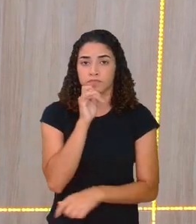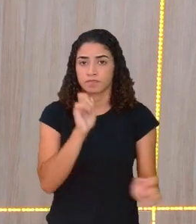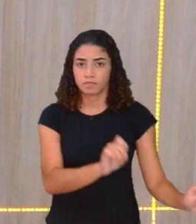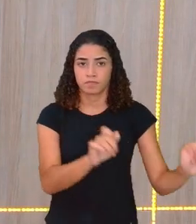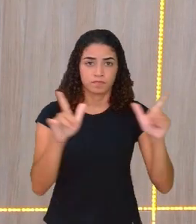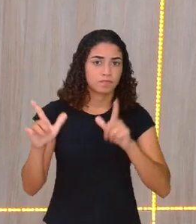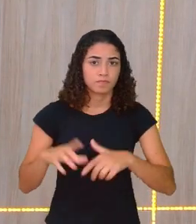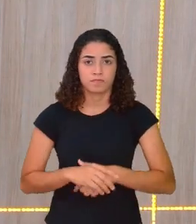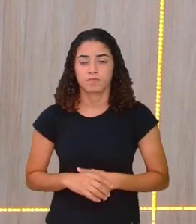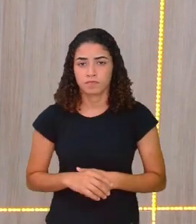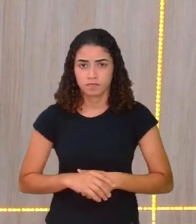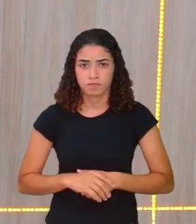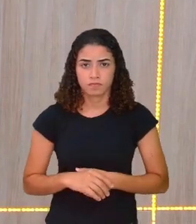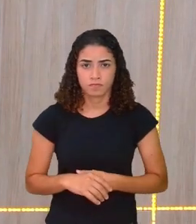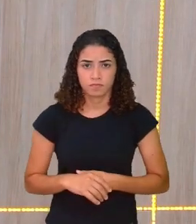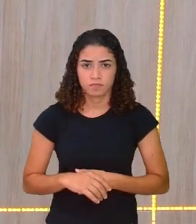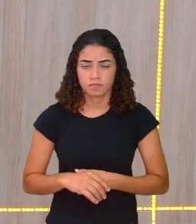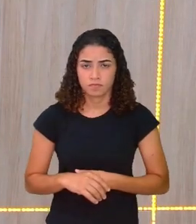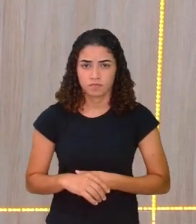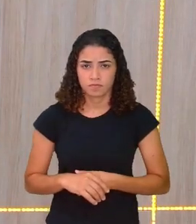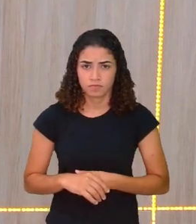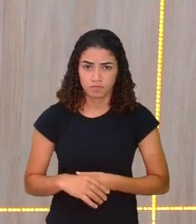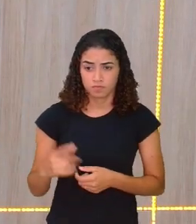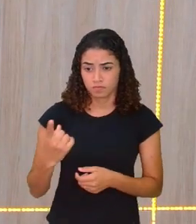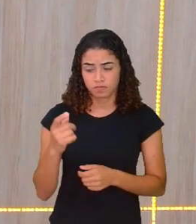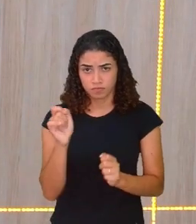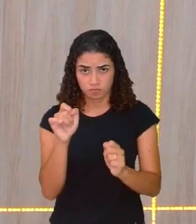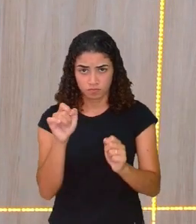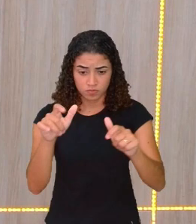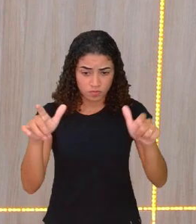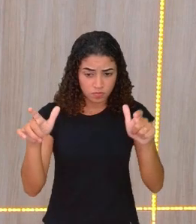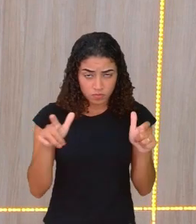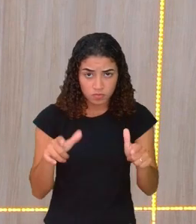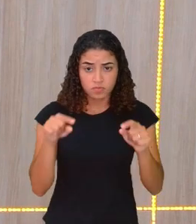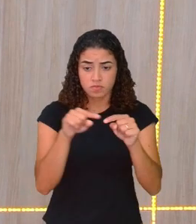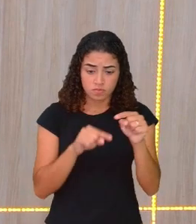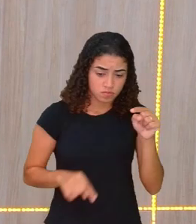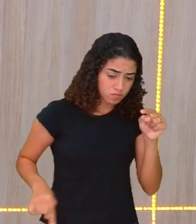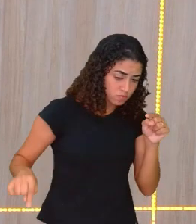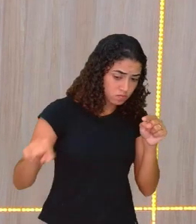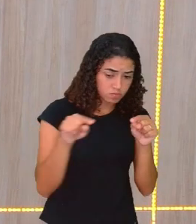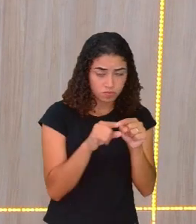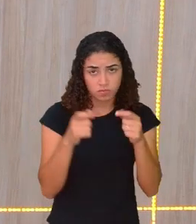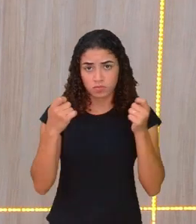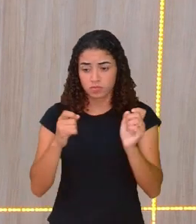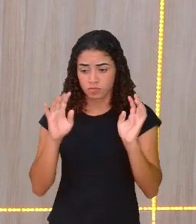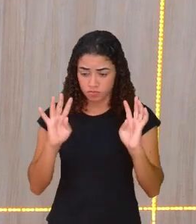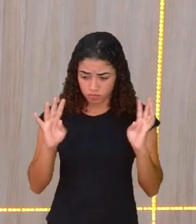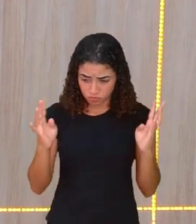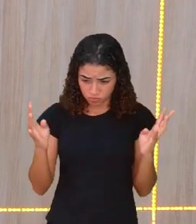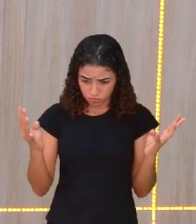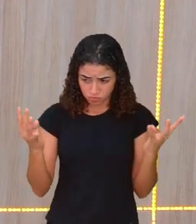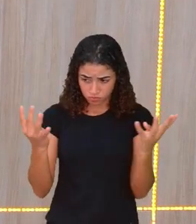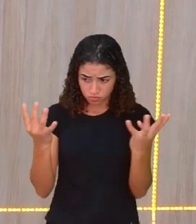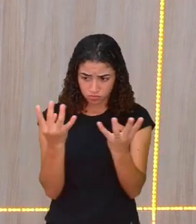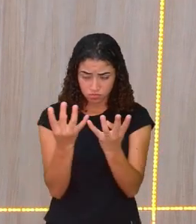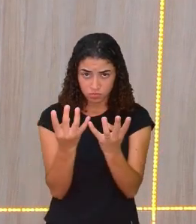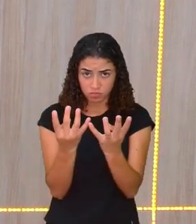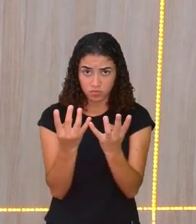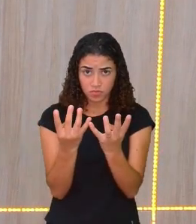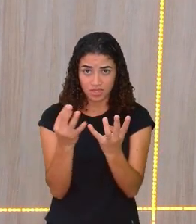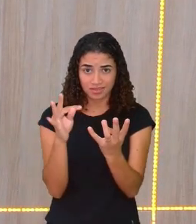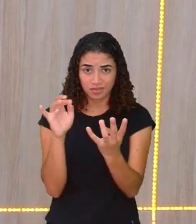por gentileza. Um terreno circular deverá ser cercado com uma tela